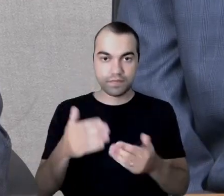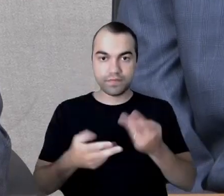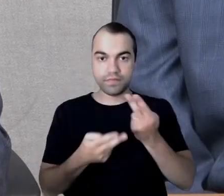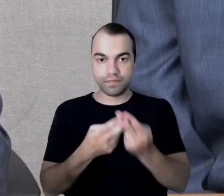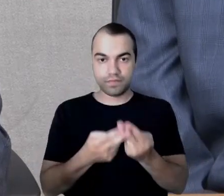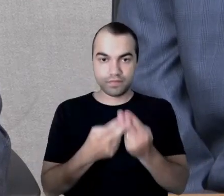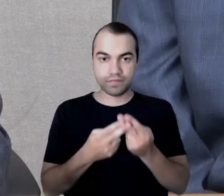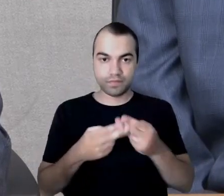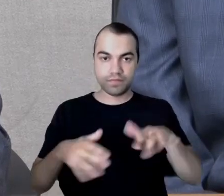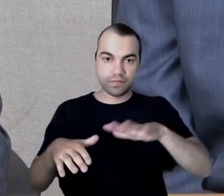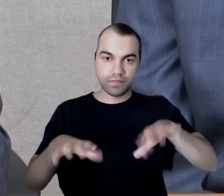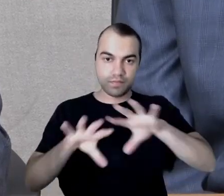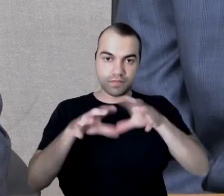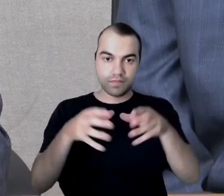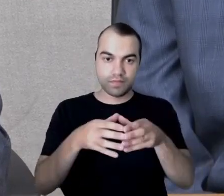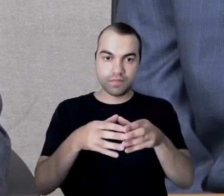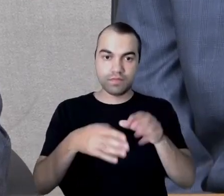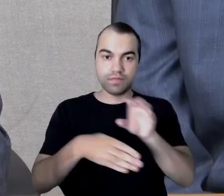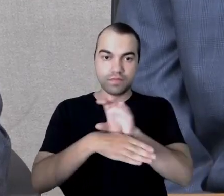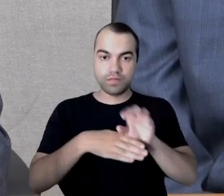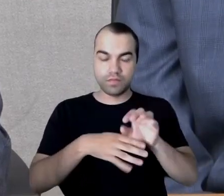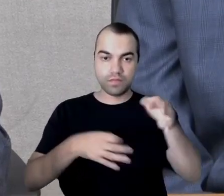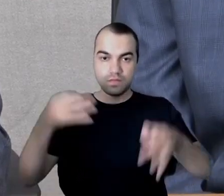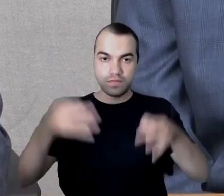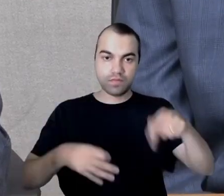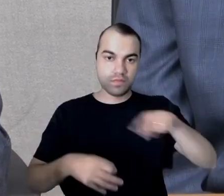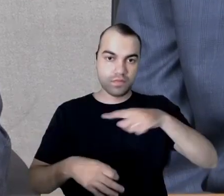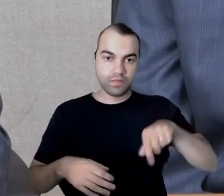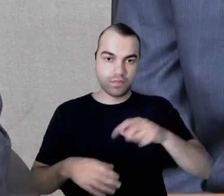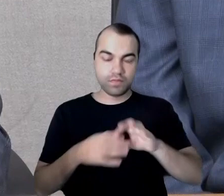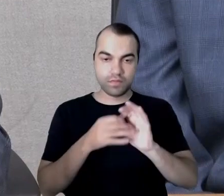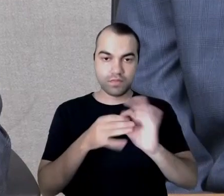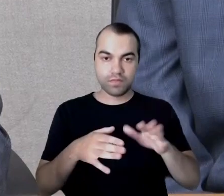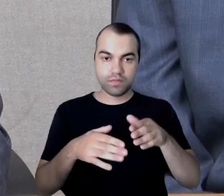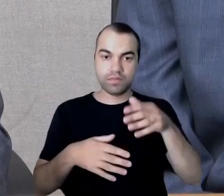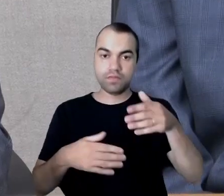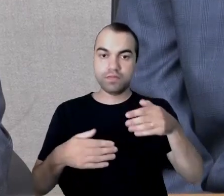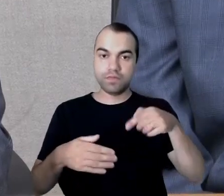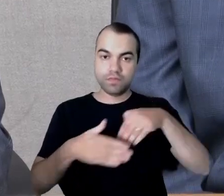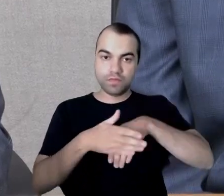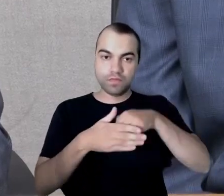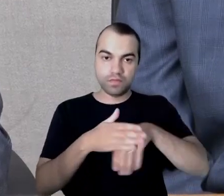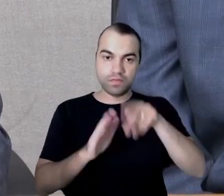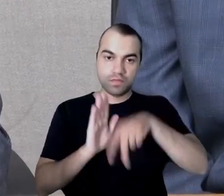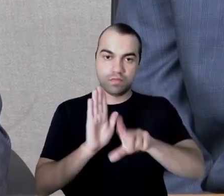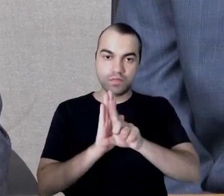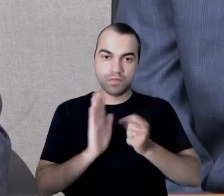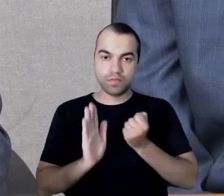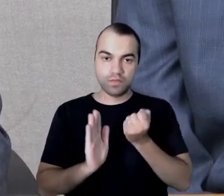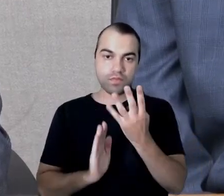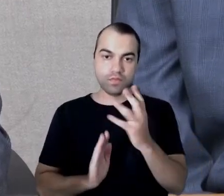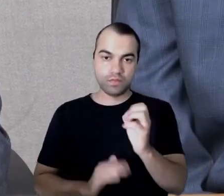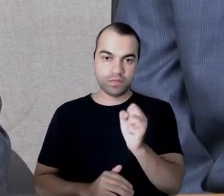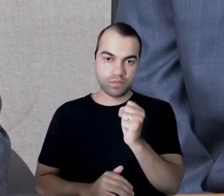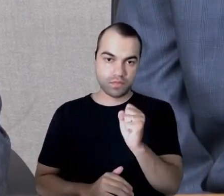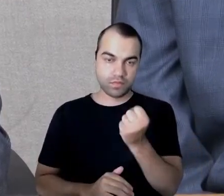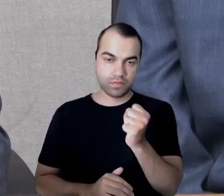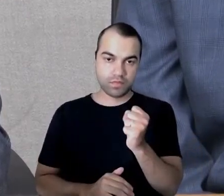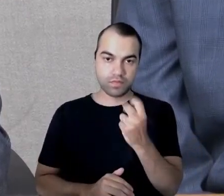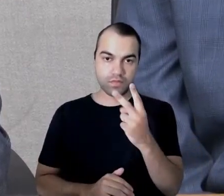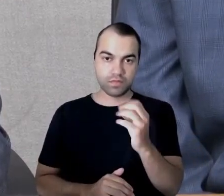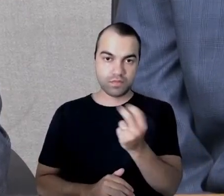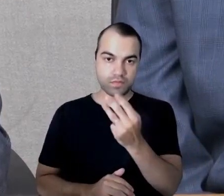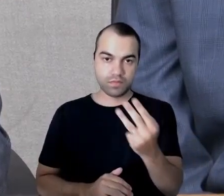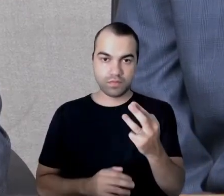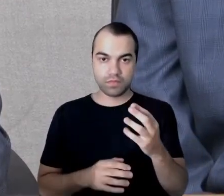comissão de constituição e justiça manifestamos voto pela admissibilidade do projeto de lei número 408 de 2023 das